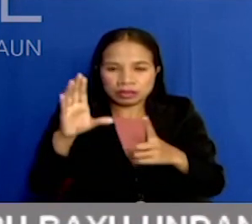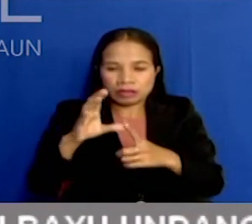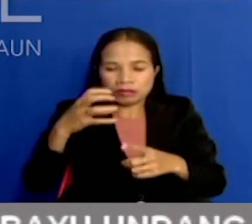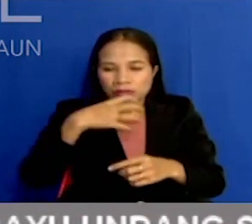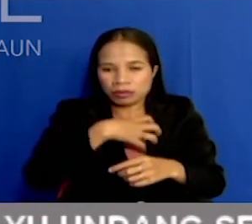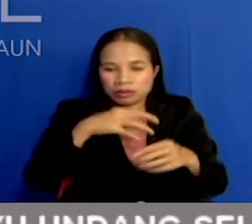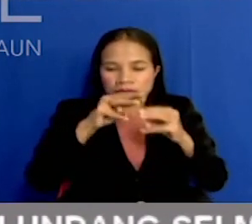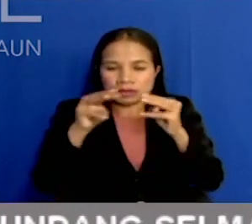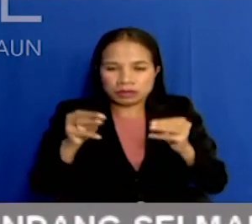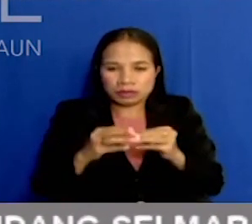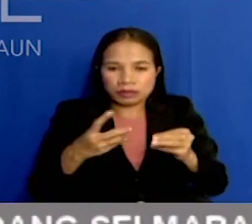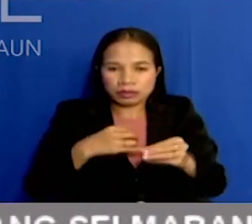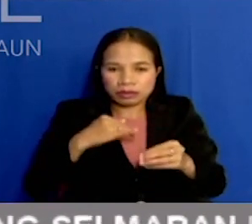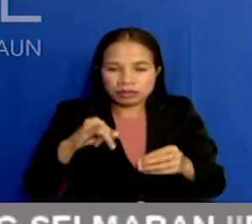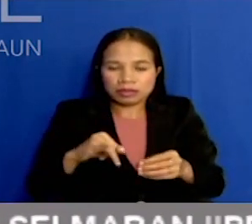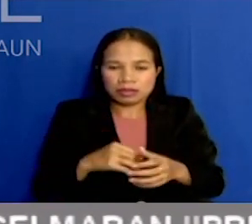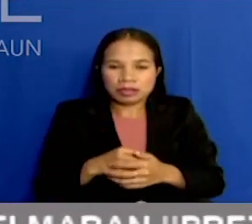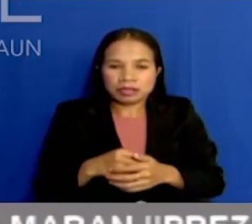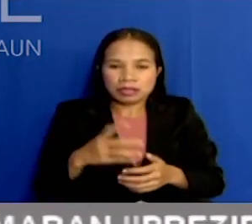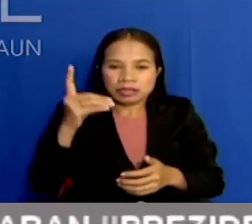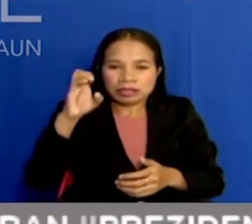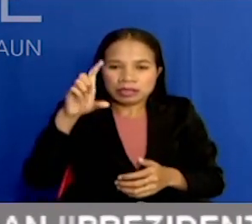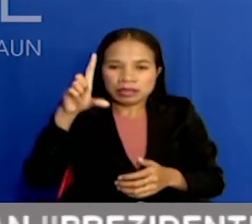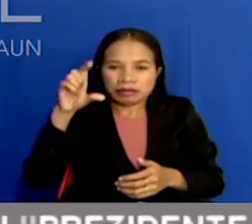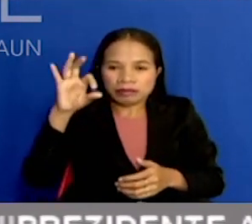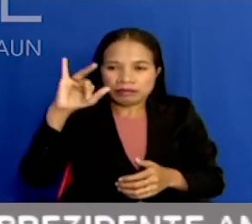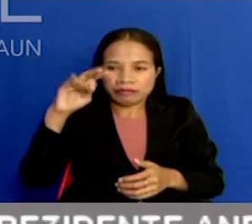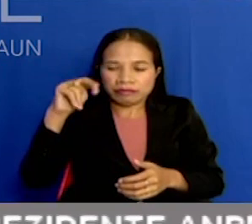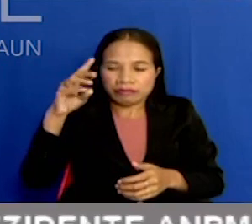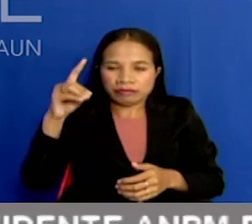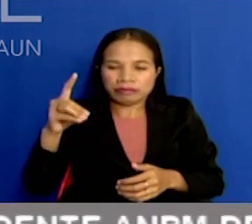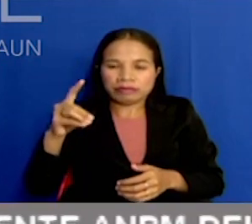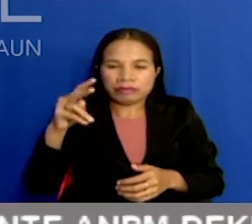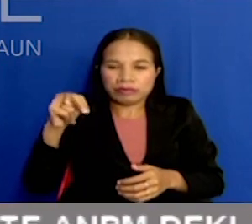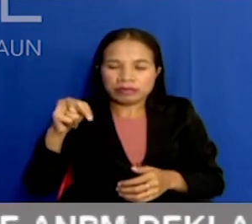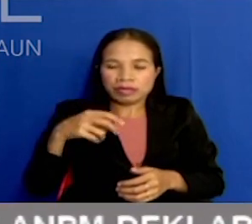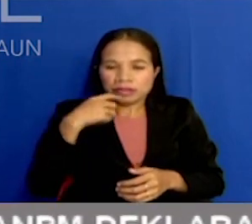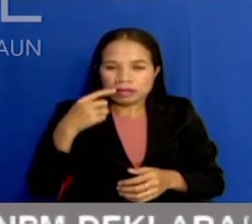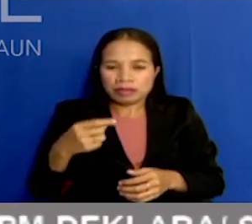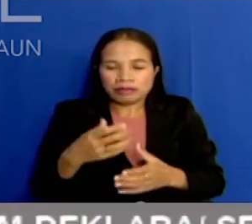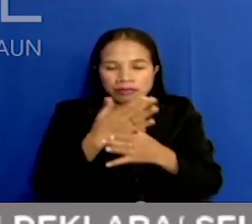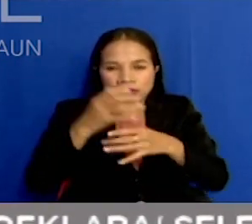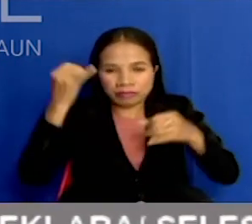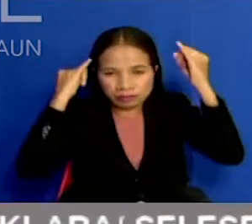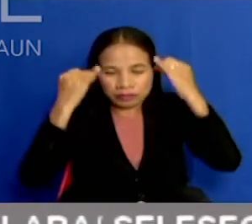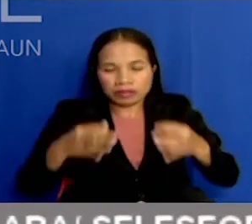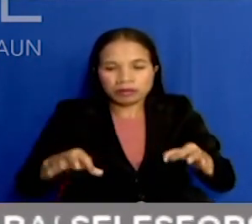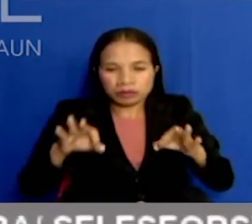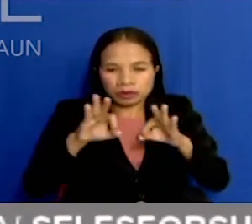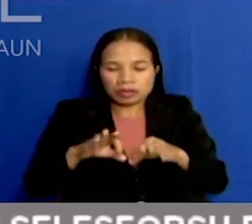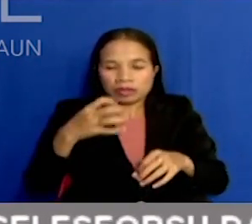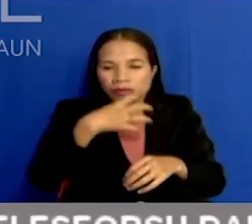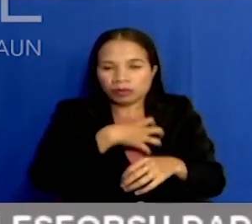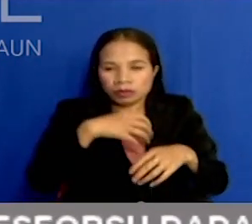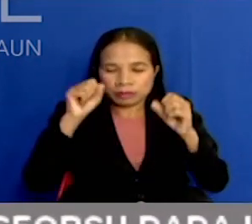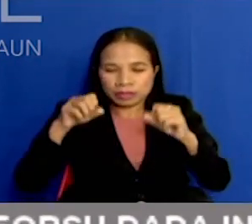Operação Município de Lê, inspetor Delfim da Silva Hateten, diseminação importante, nune polícia Belhatene